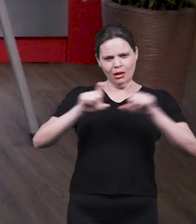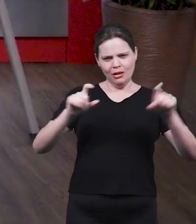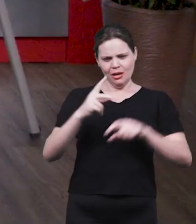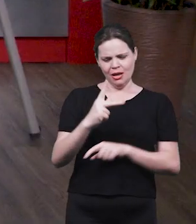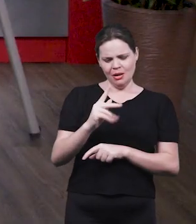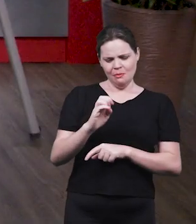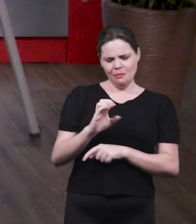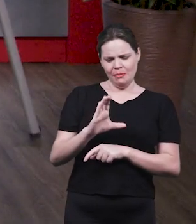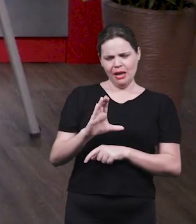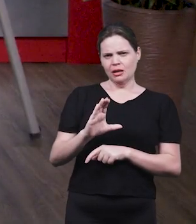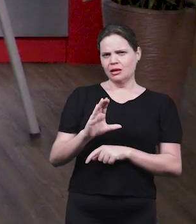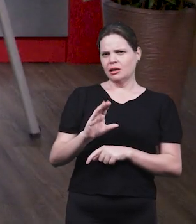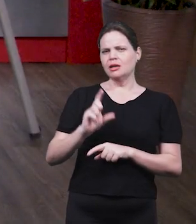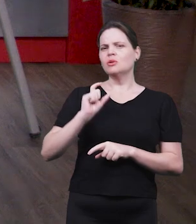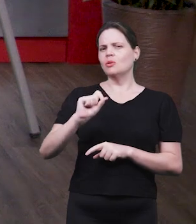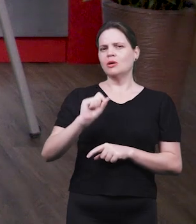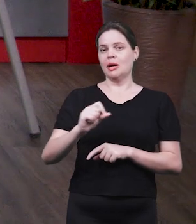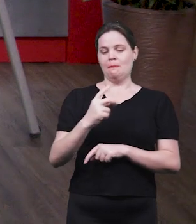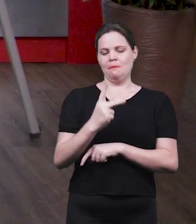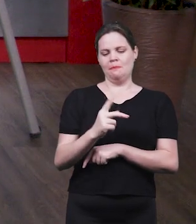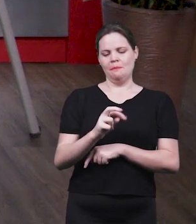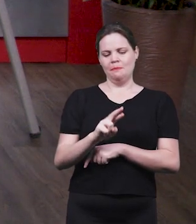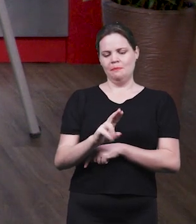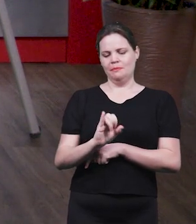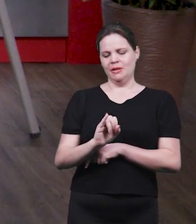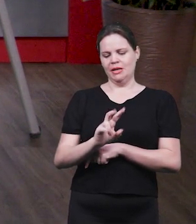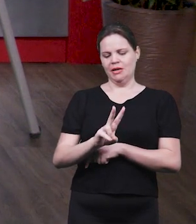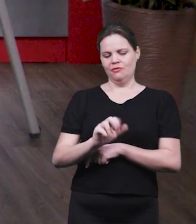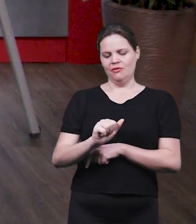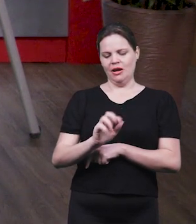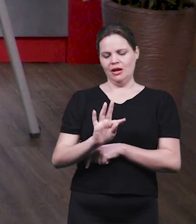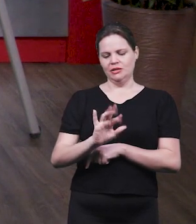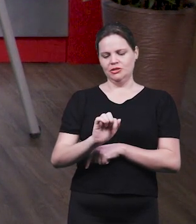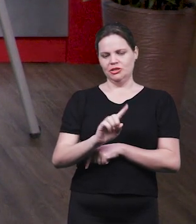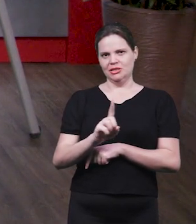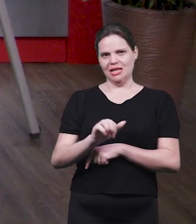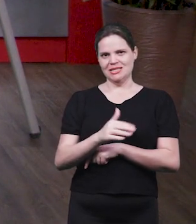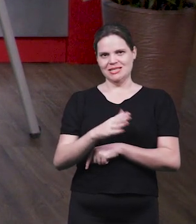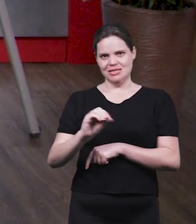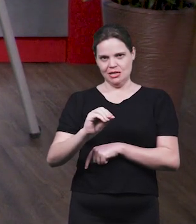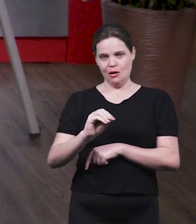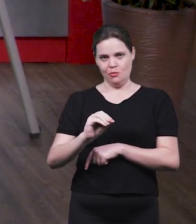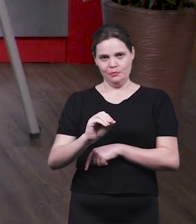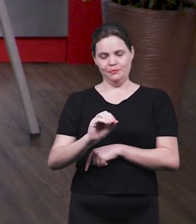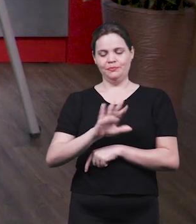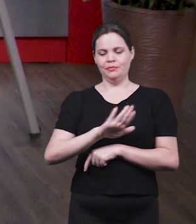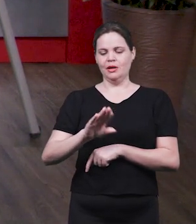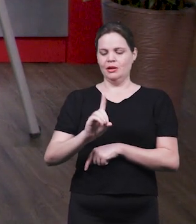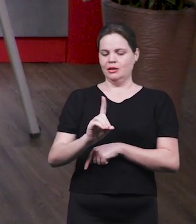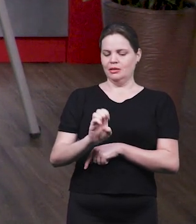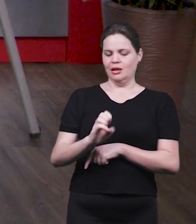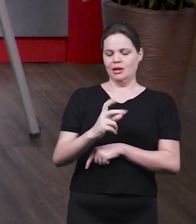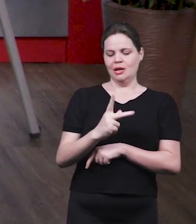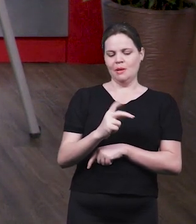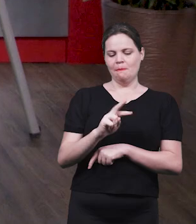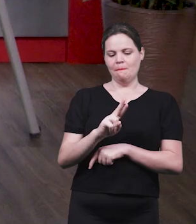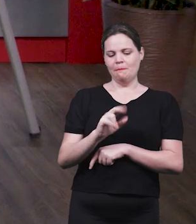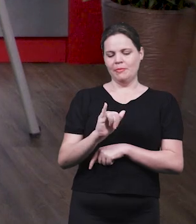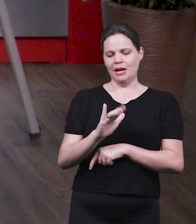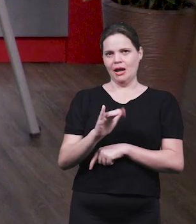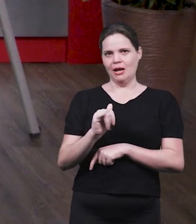sobre essa PEC e também sobre o que são, né, os terrenos de Marinha. Sim, doutor Rodrigo, essa PEC